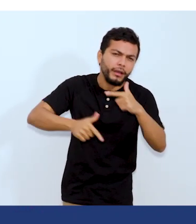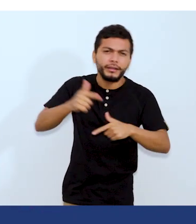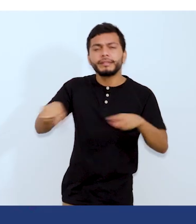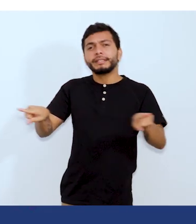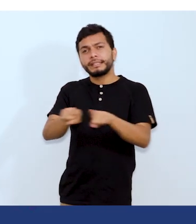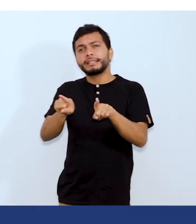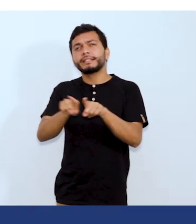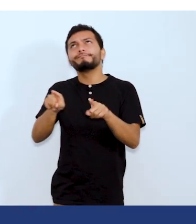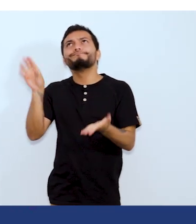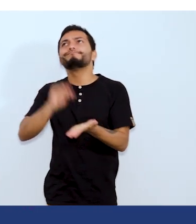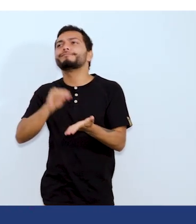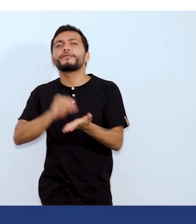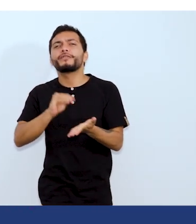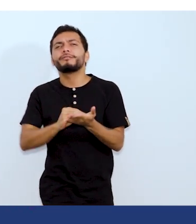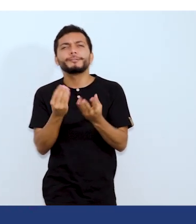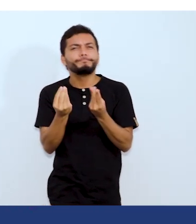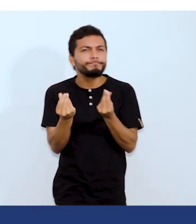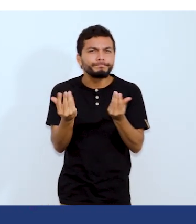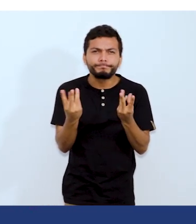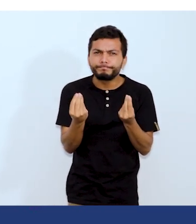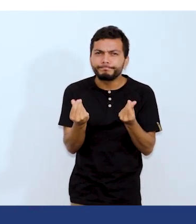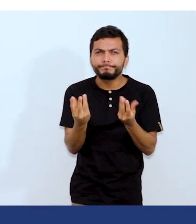falta de